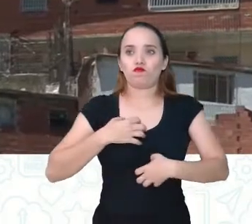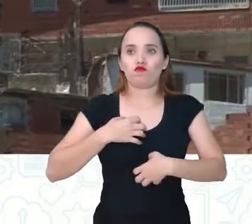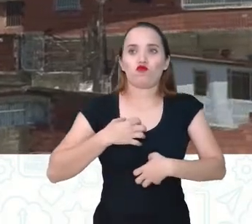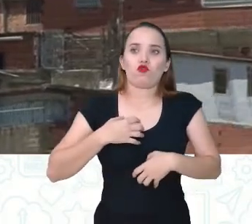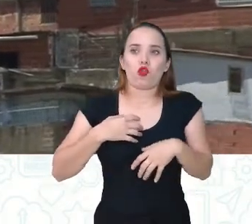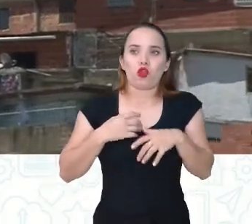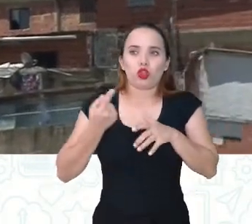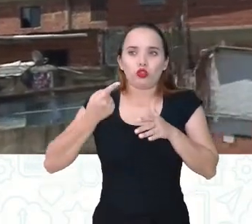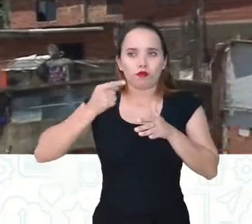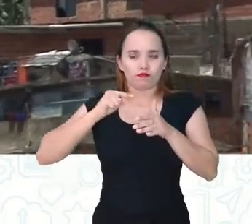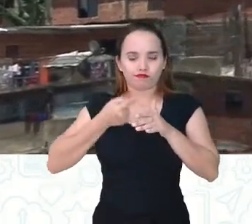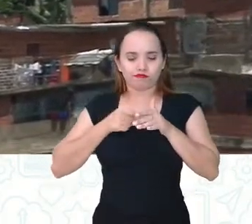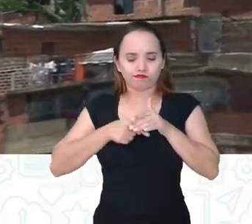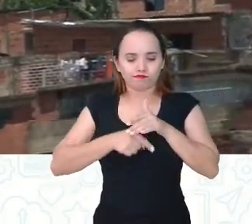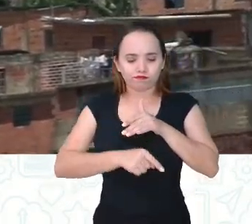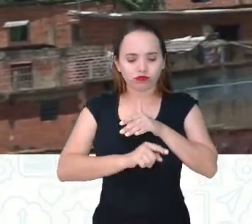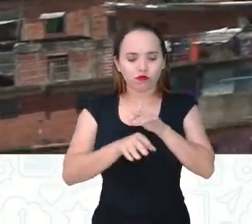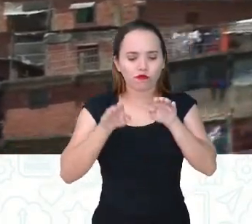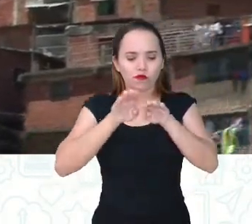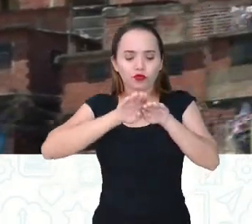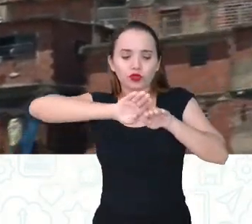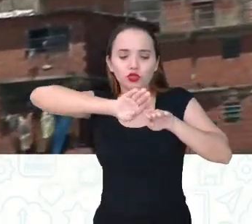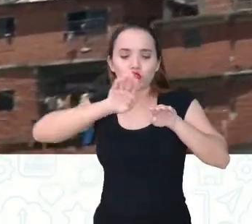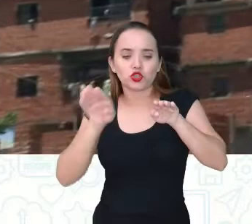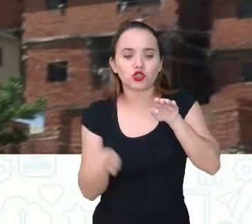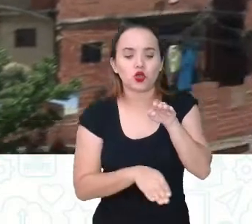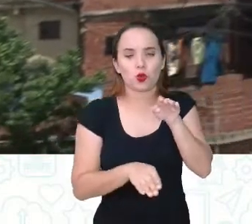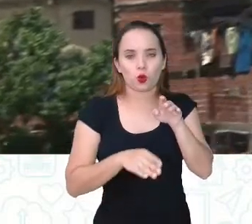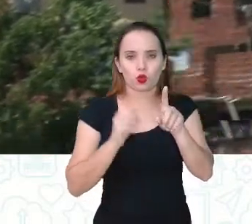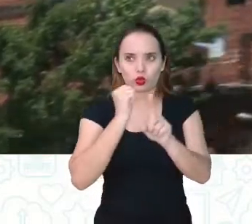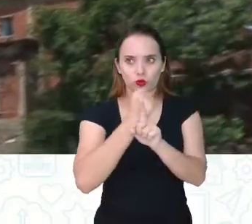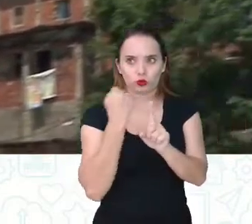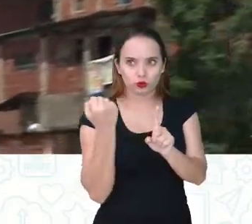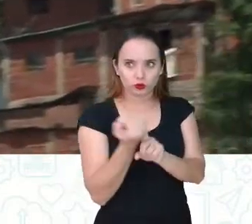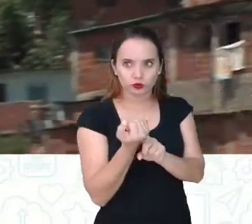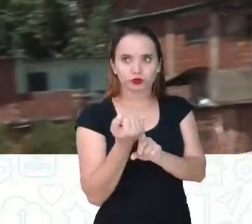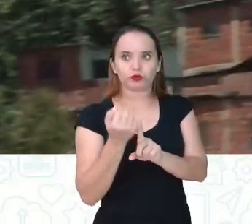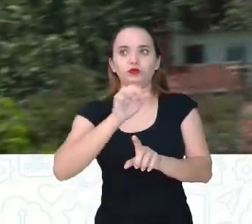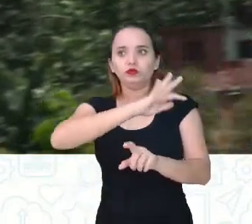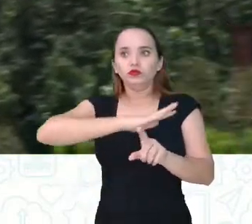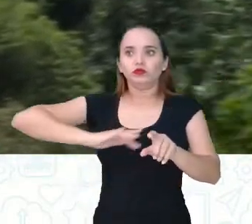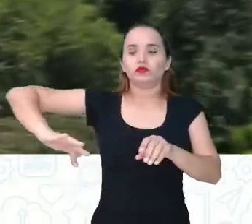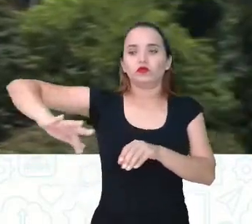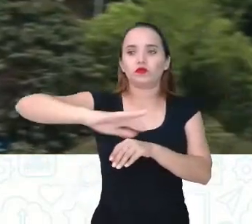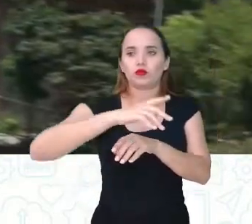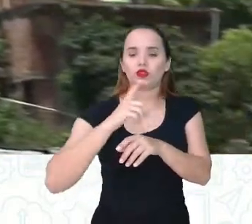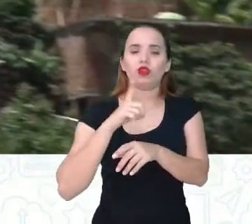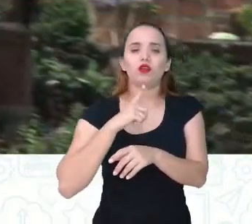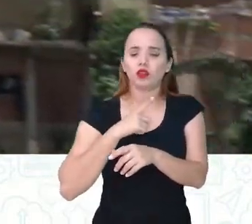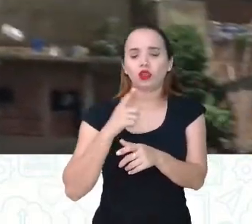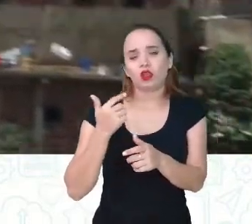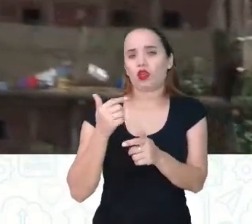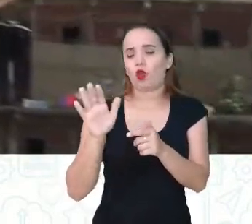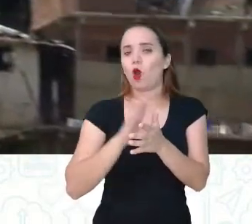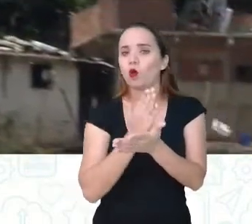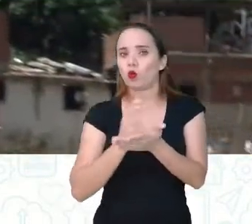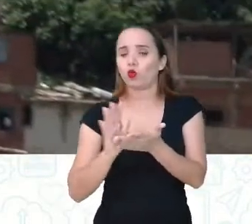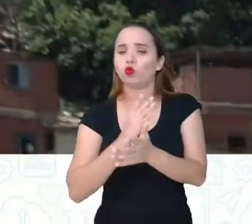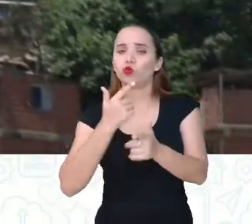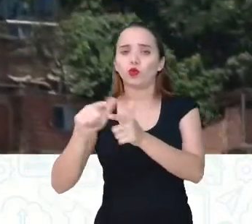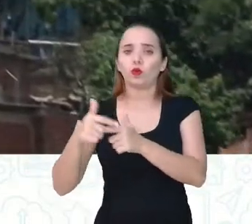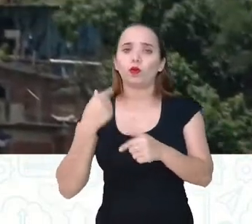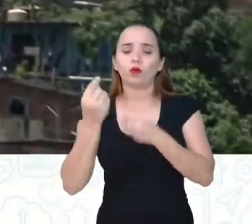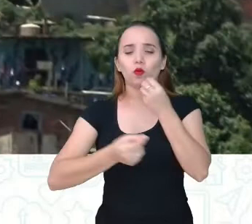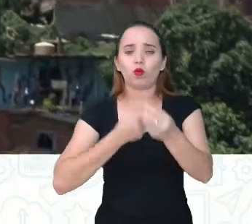que um dos problemas dessas desigualdades é a ausência, né, de água potável, a falta de